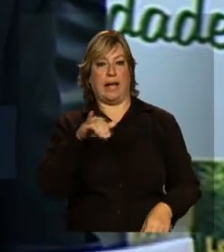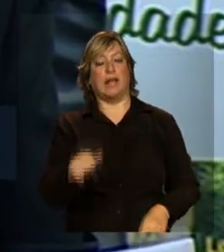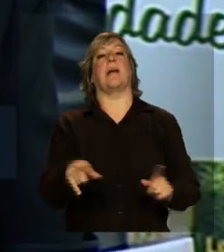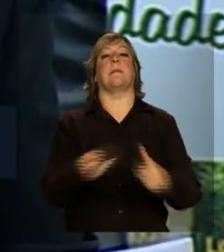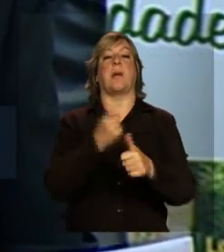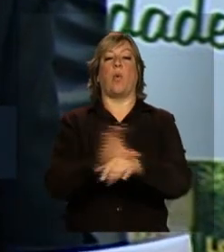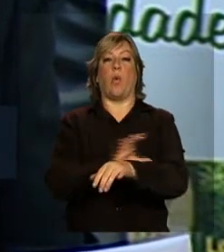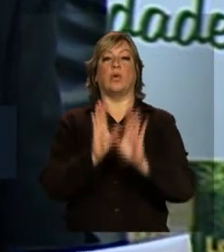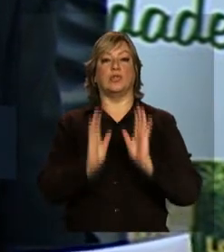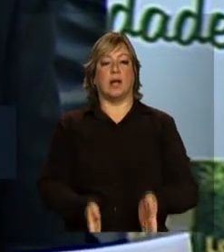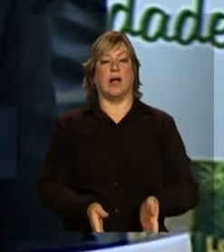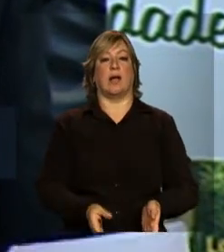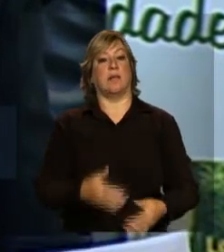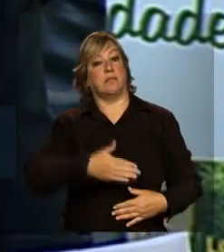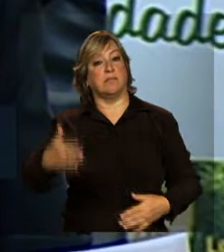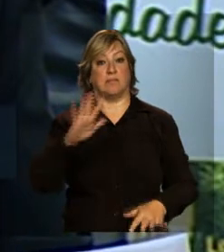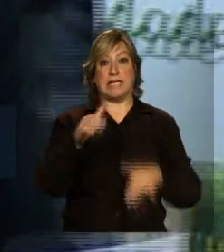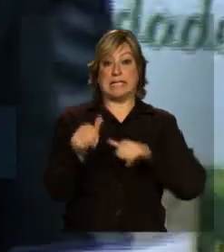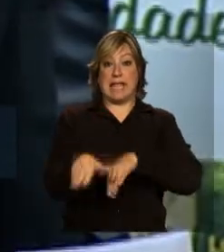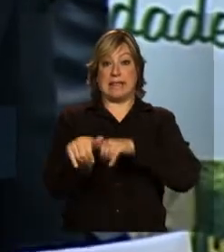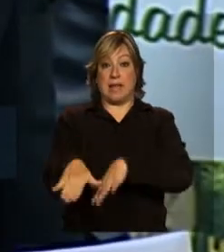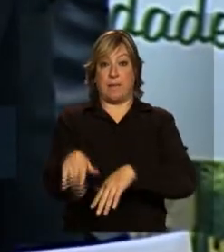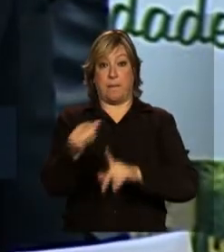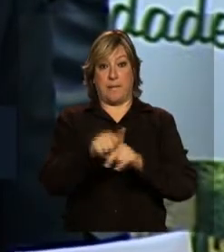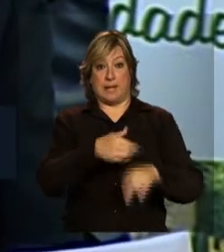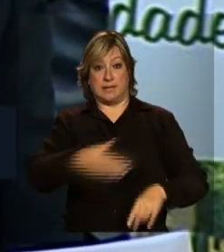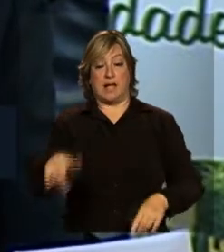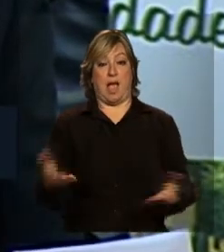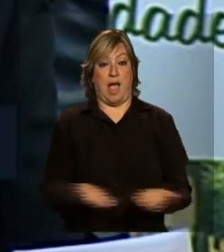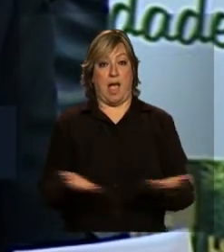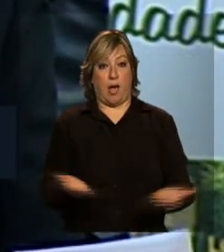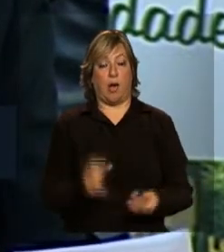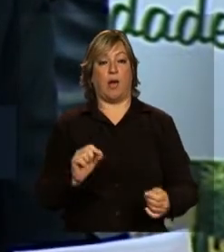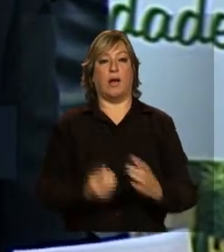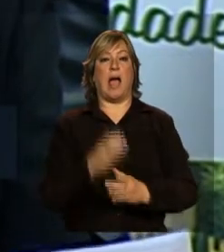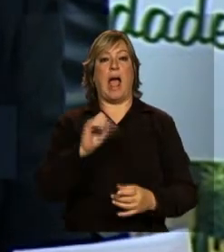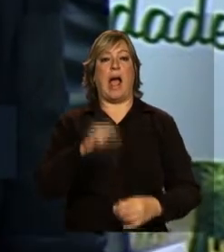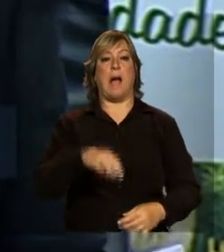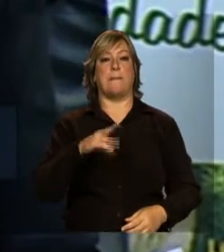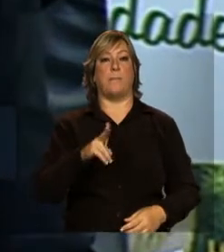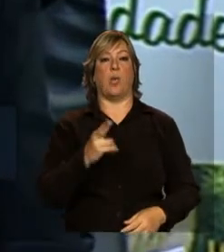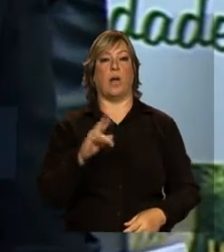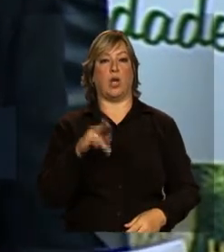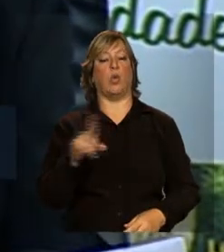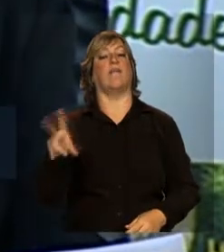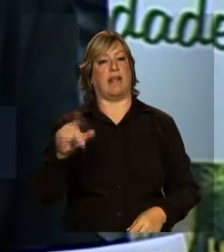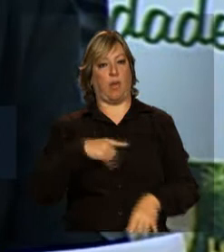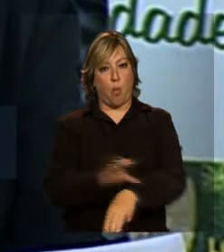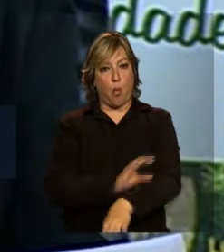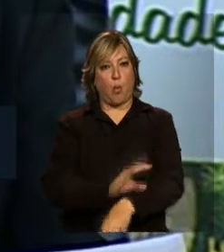nós já teremos previsto para setembro agora o primeiro curso implantado em Camboriú, Santa Catarina, e teremos um